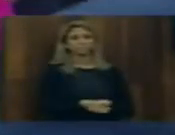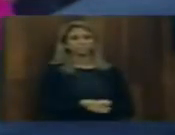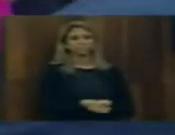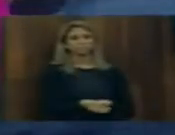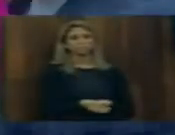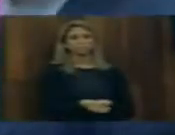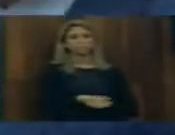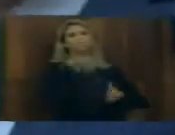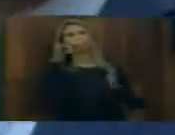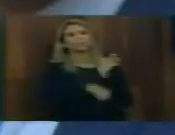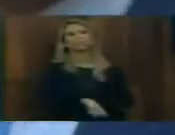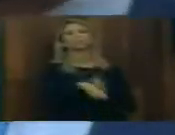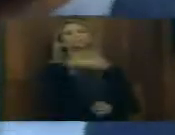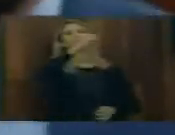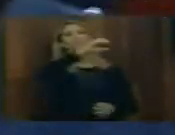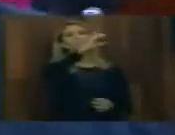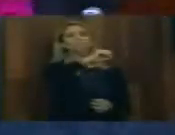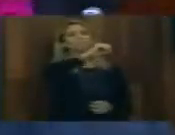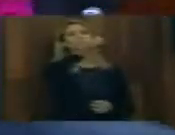Veto